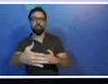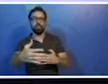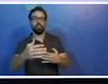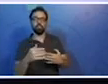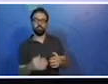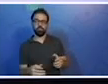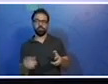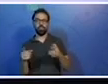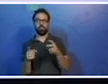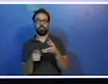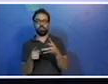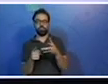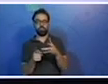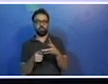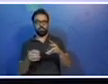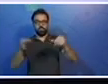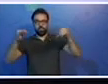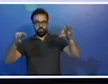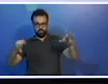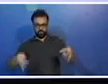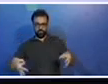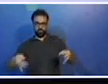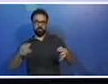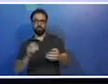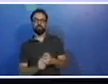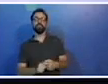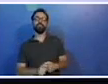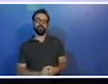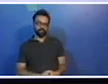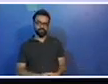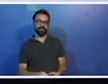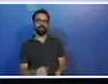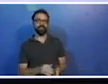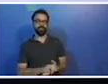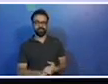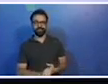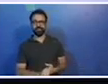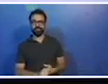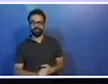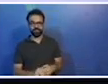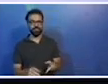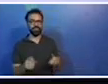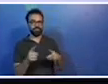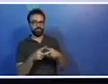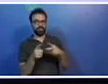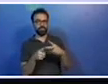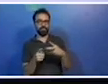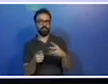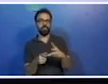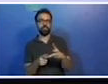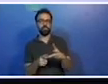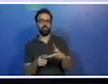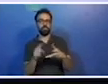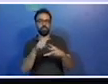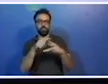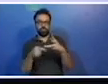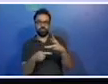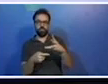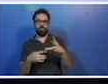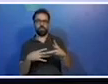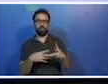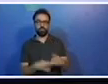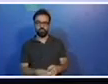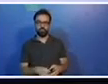present perfect, que é o presente perfeito, ok? Então essas são as variações que nós temos em inglês de tempo